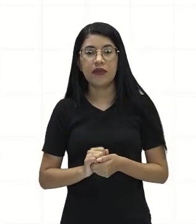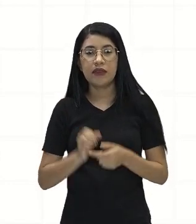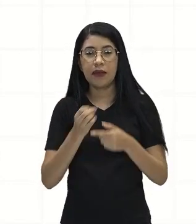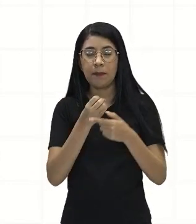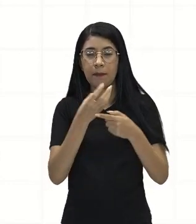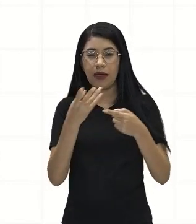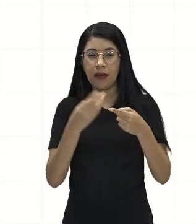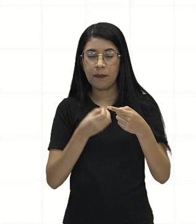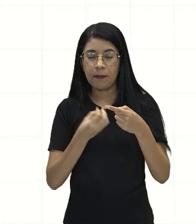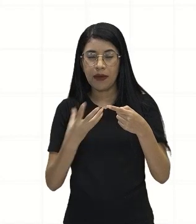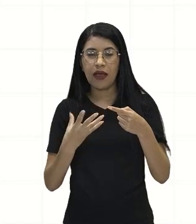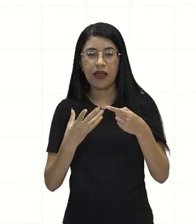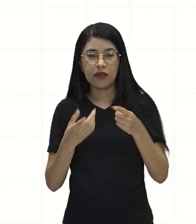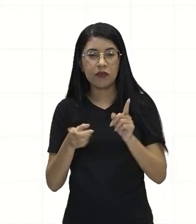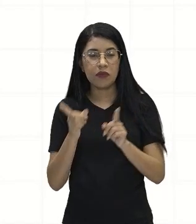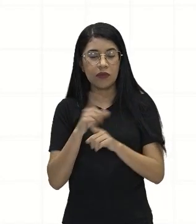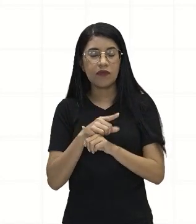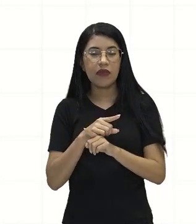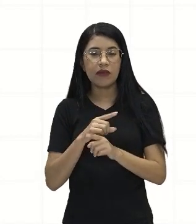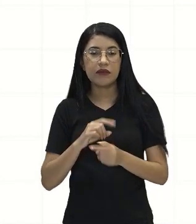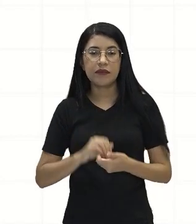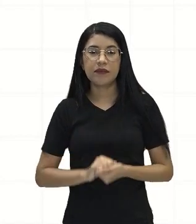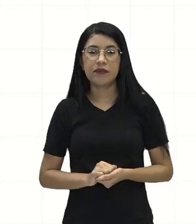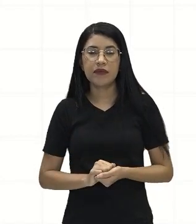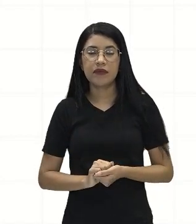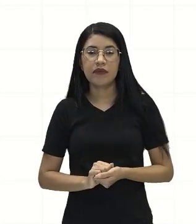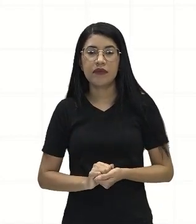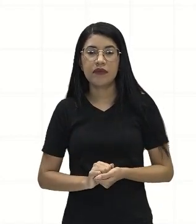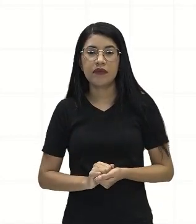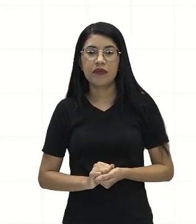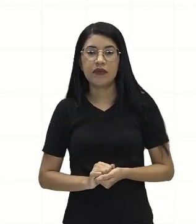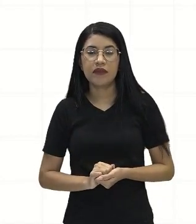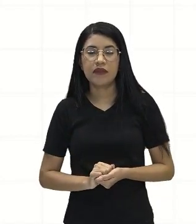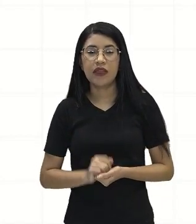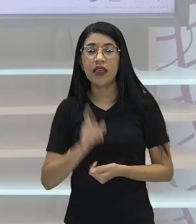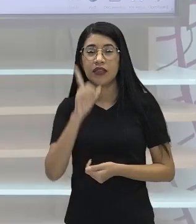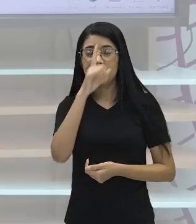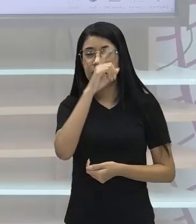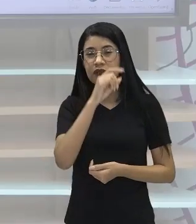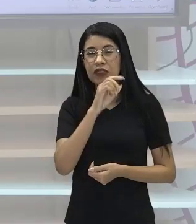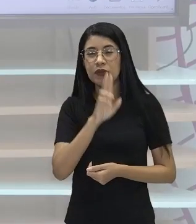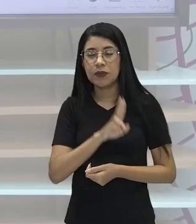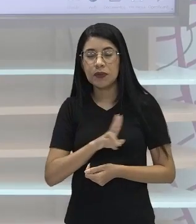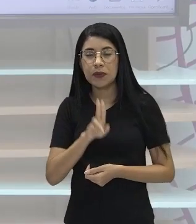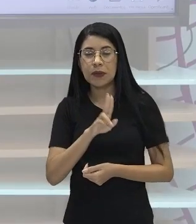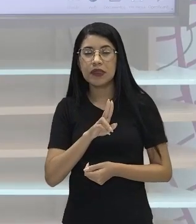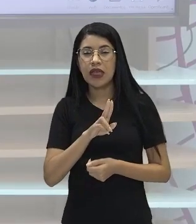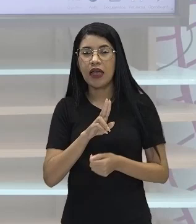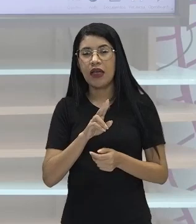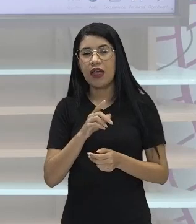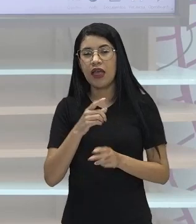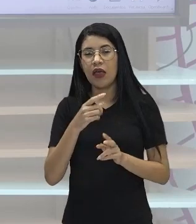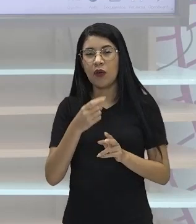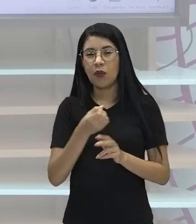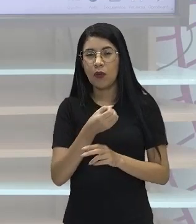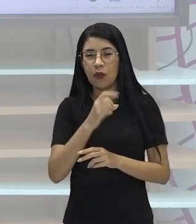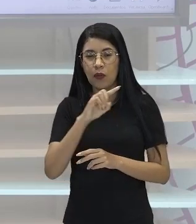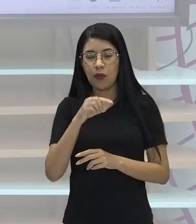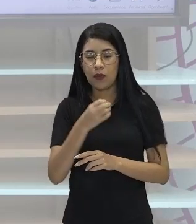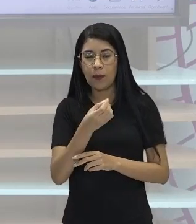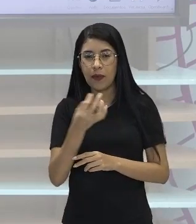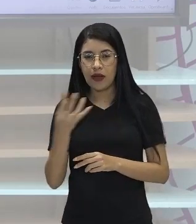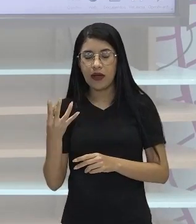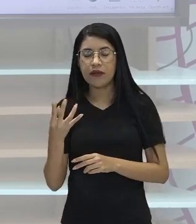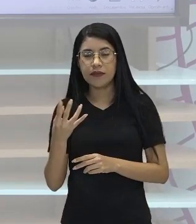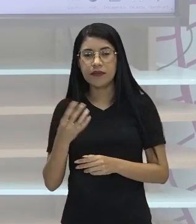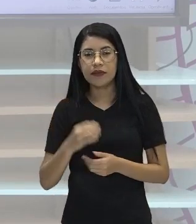de conforto, porque não é bom você trabalhar com números quebrados. Então, geralmente faça isso, converta para a sua zona